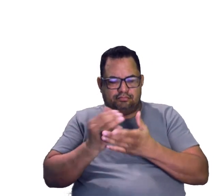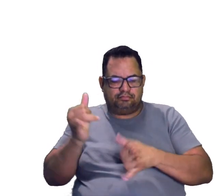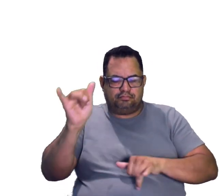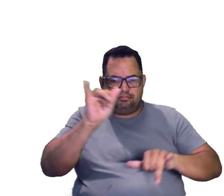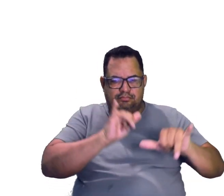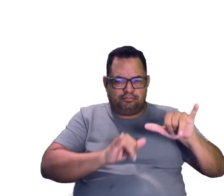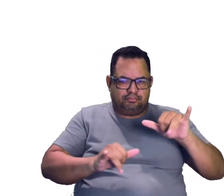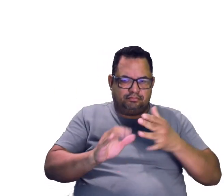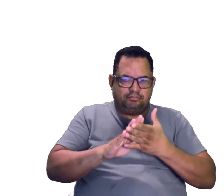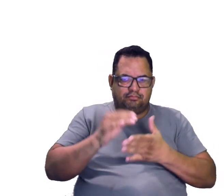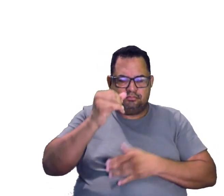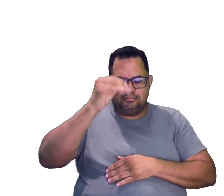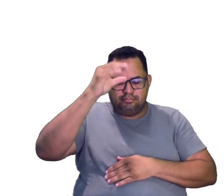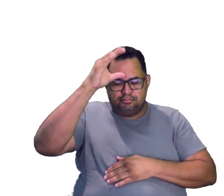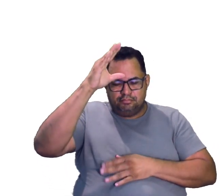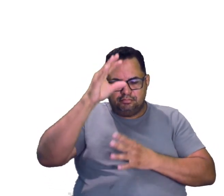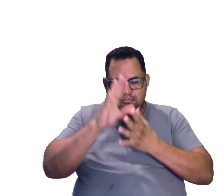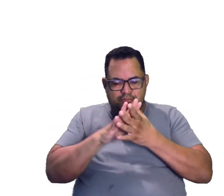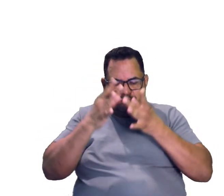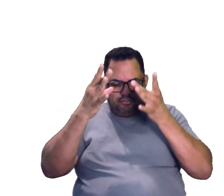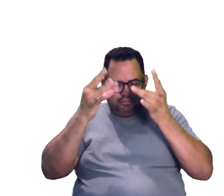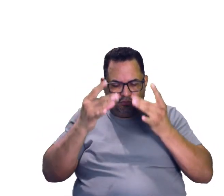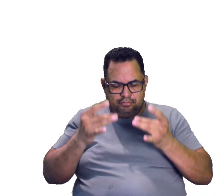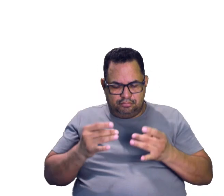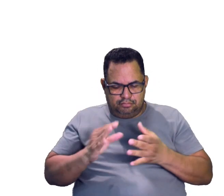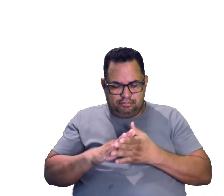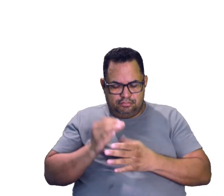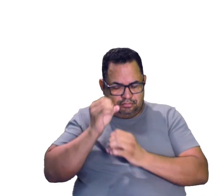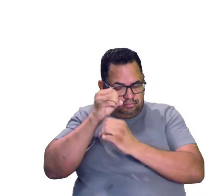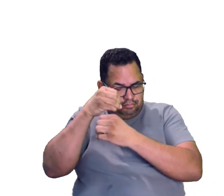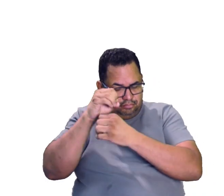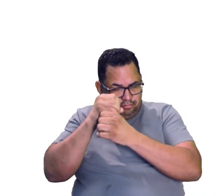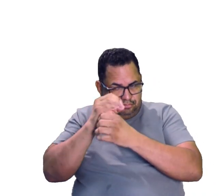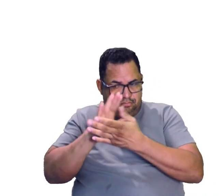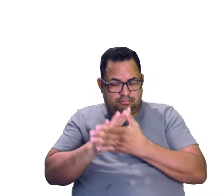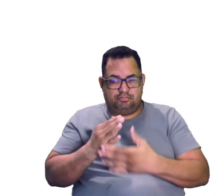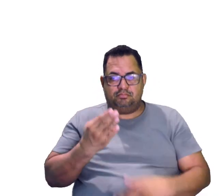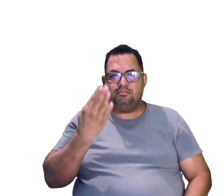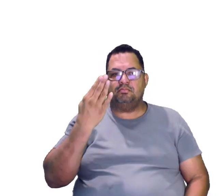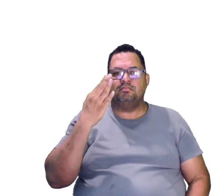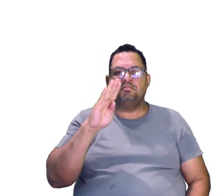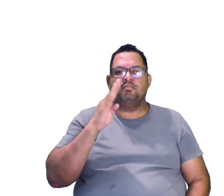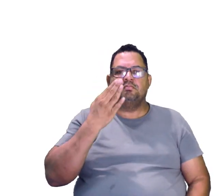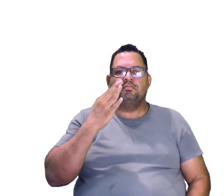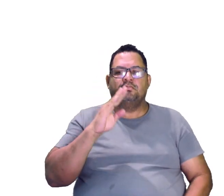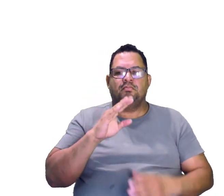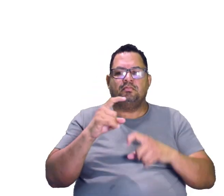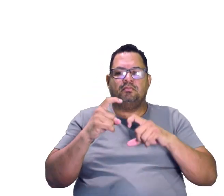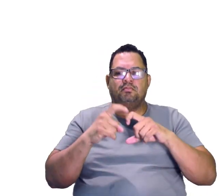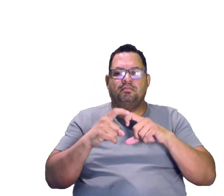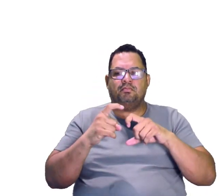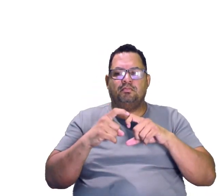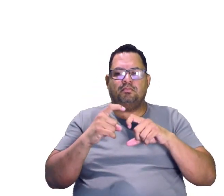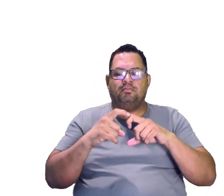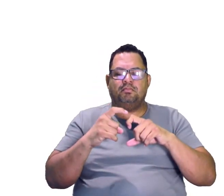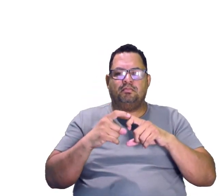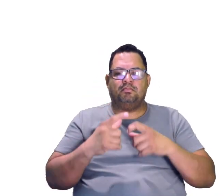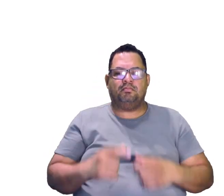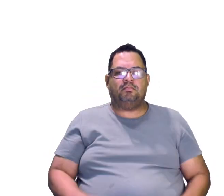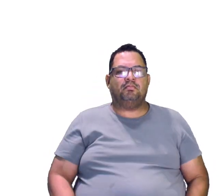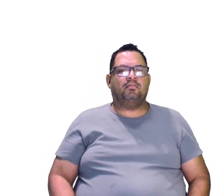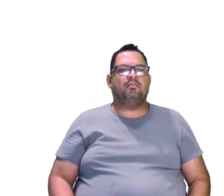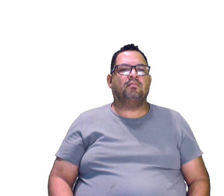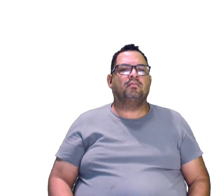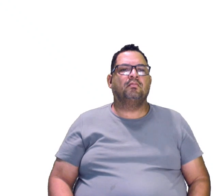conhecimentos detalhados dos organismos dos seres vivos. Daí, por isso, a biomedicina. O que existe nos organismos vivos,